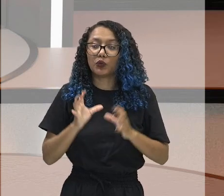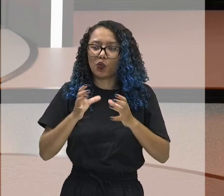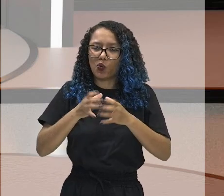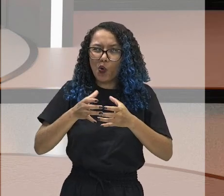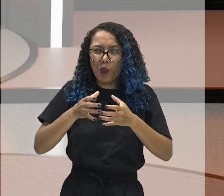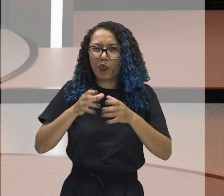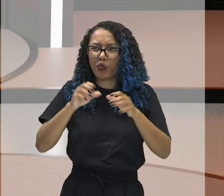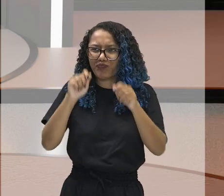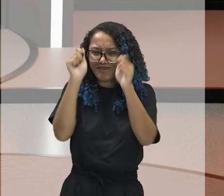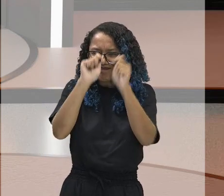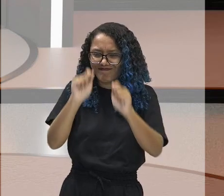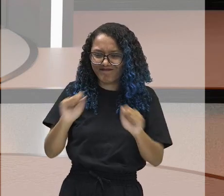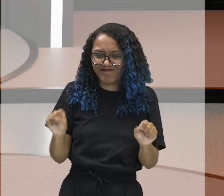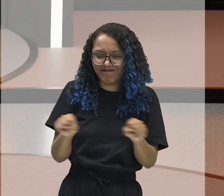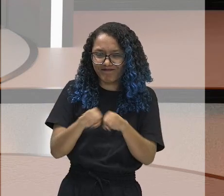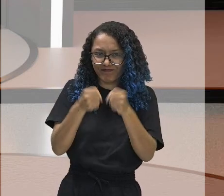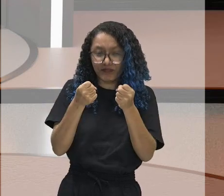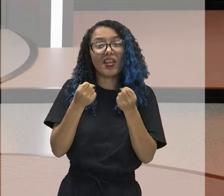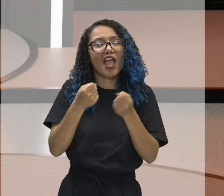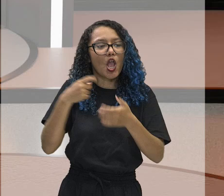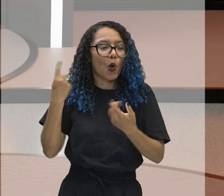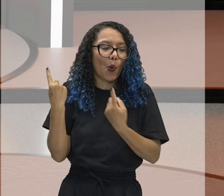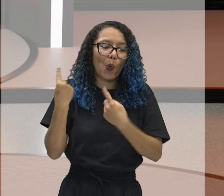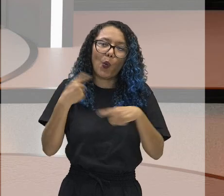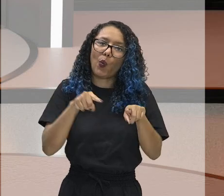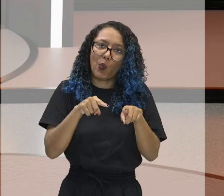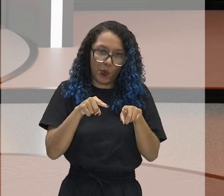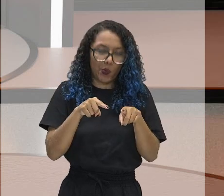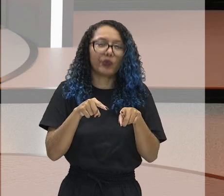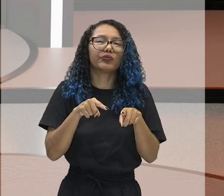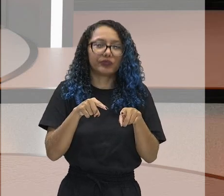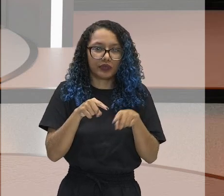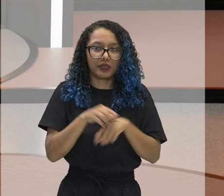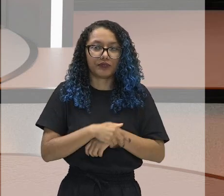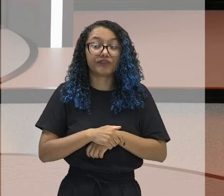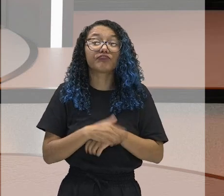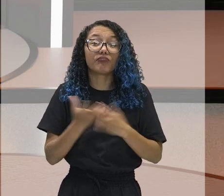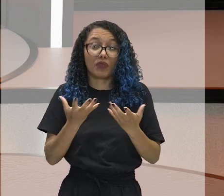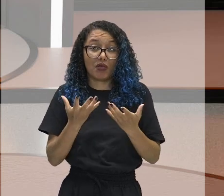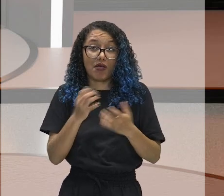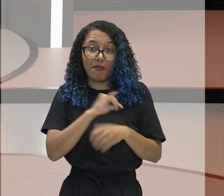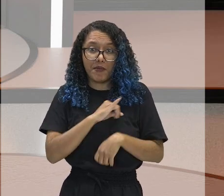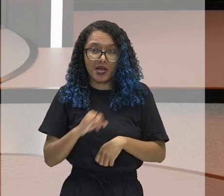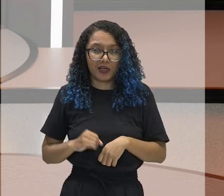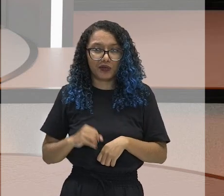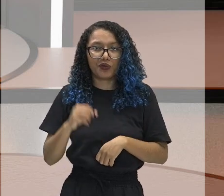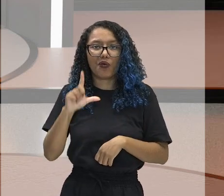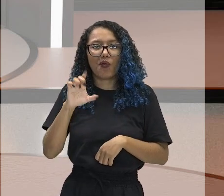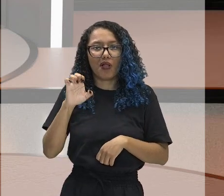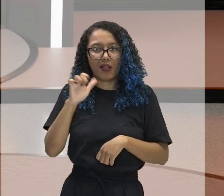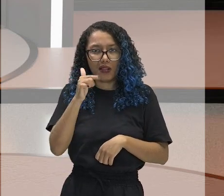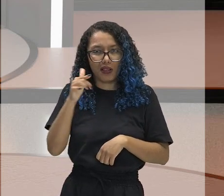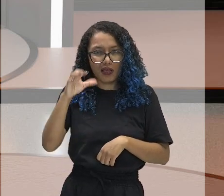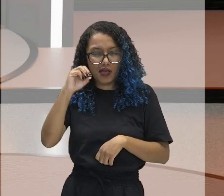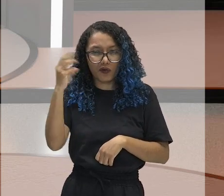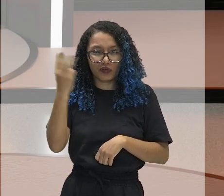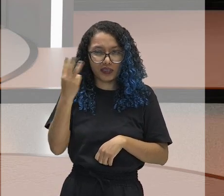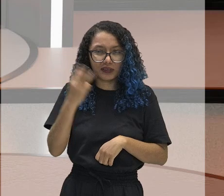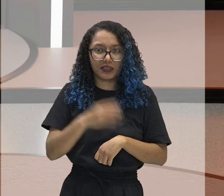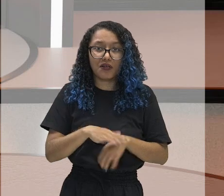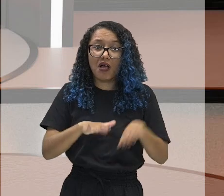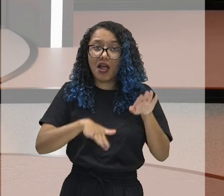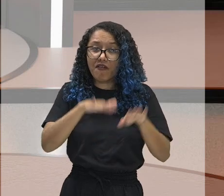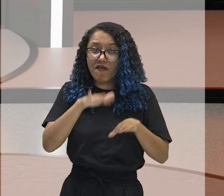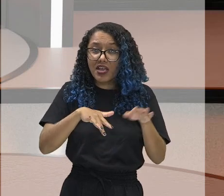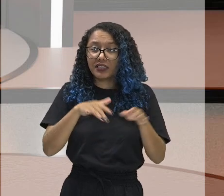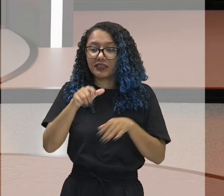isso. Muitas vezes o próprio Leão III, o imperador Leão III, acabava substituindo as imagens do próprio